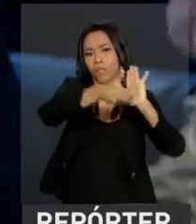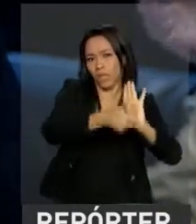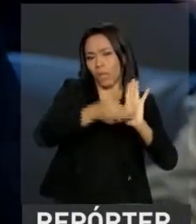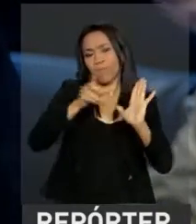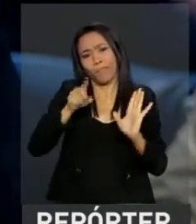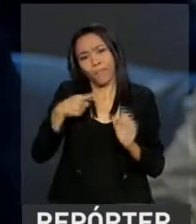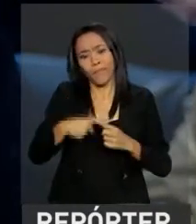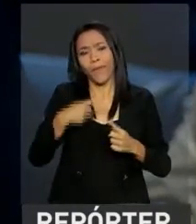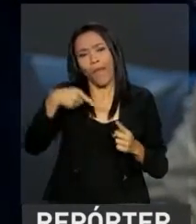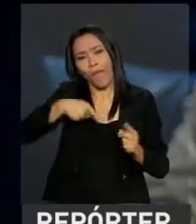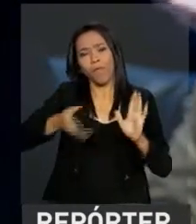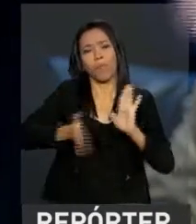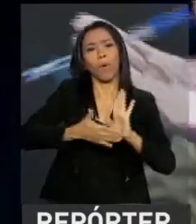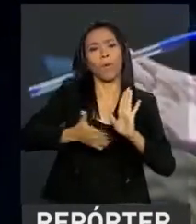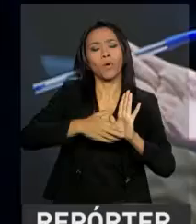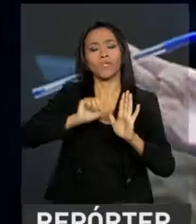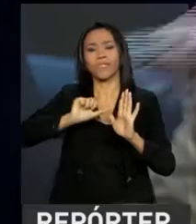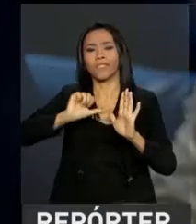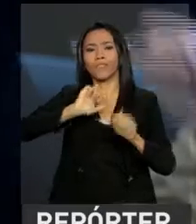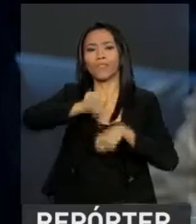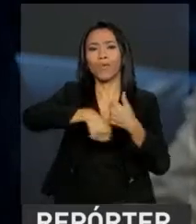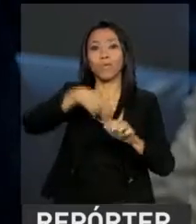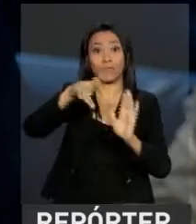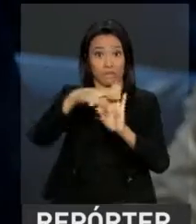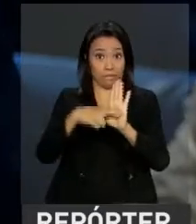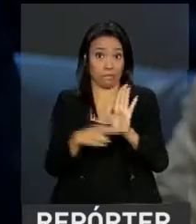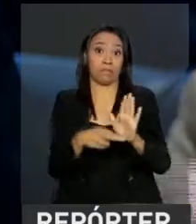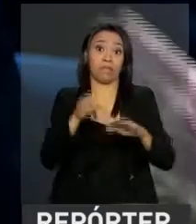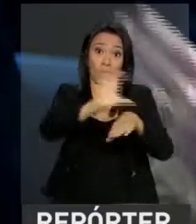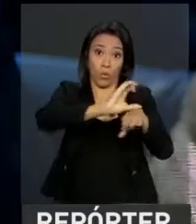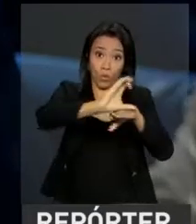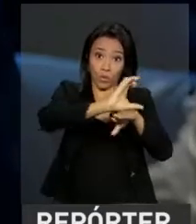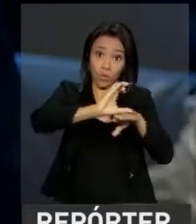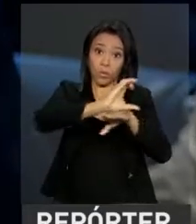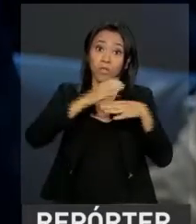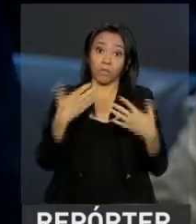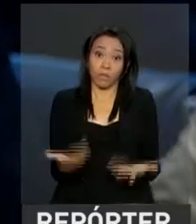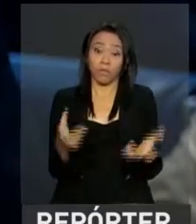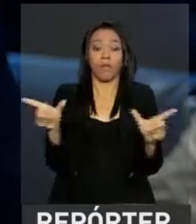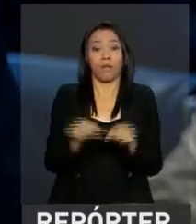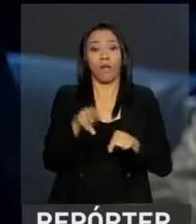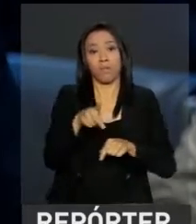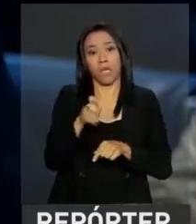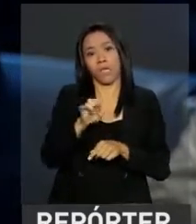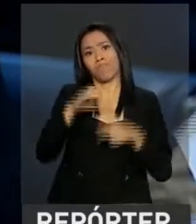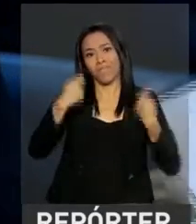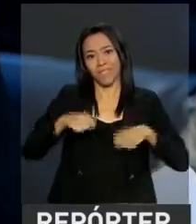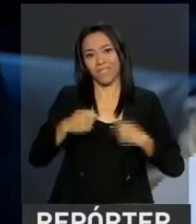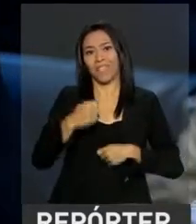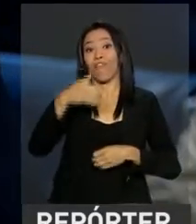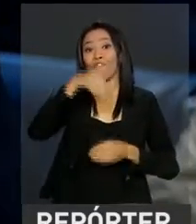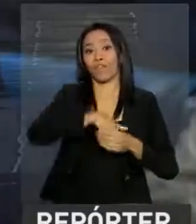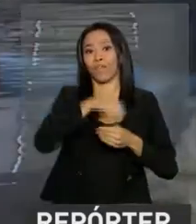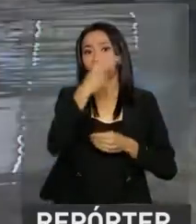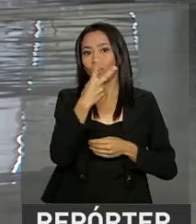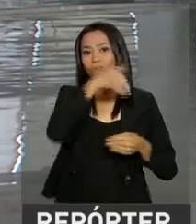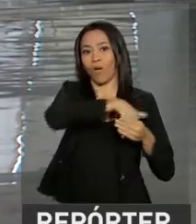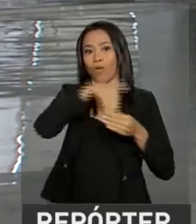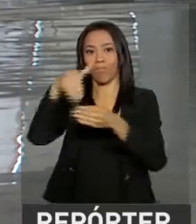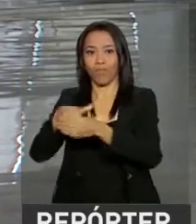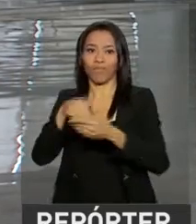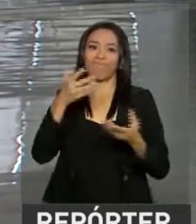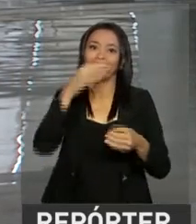proposta que altera a constituição federal a pec então precisa também ser aprovada em dois turnos pelo senado